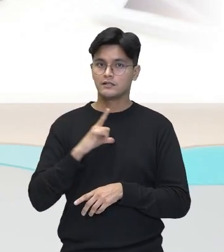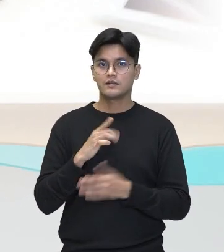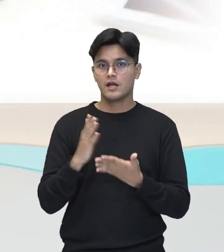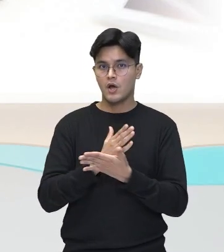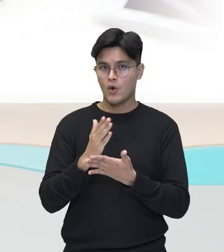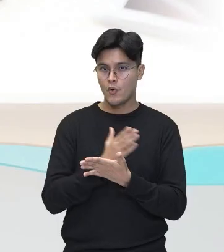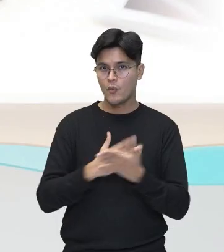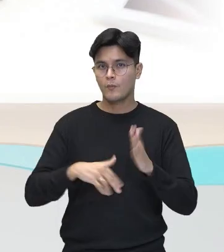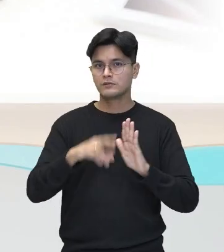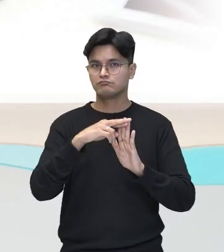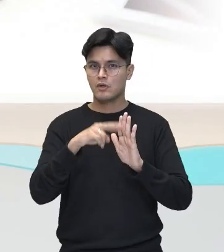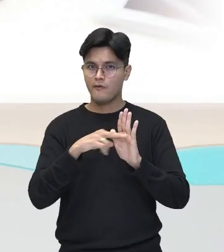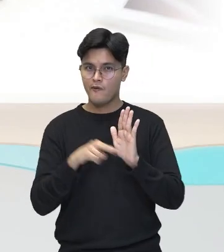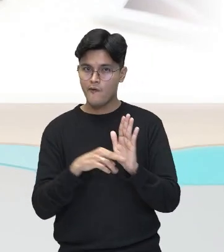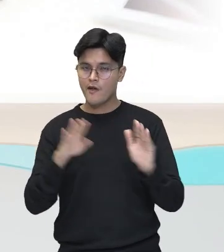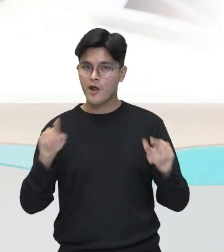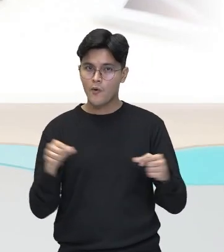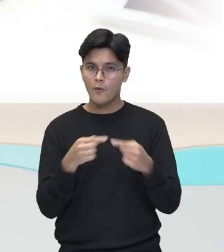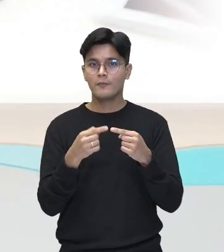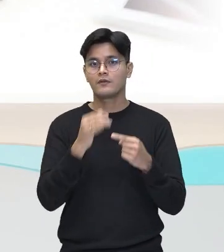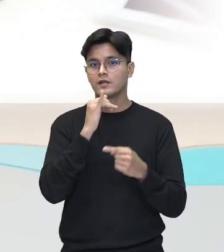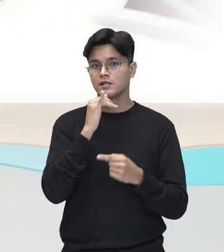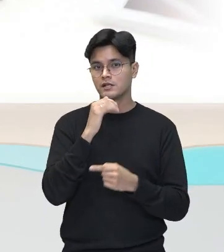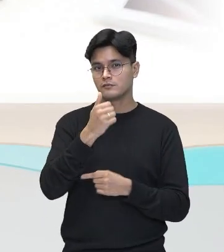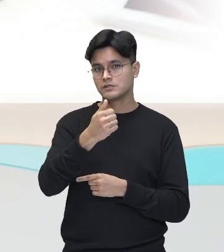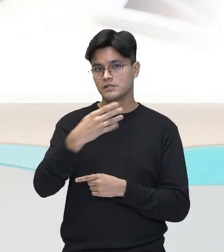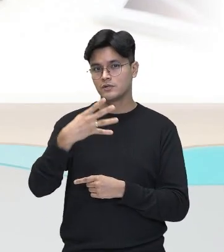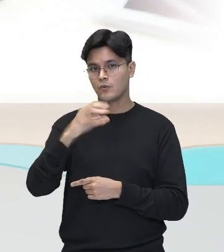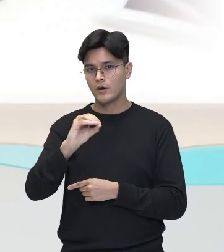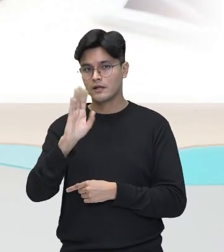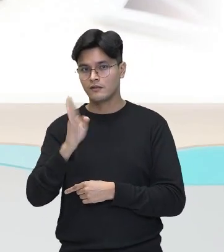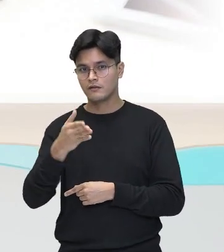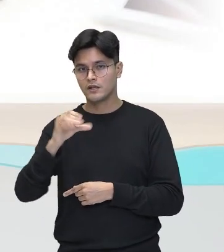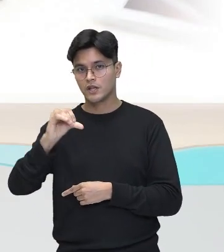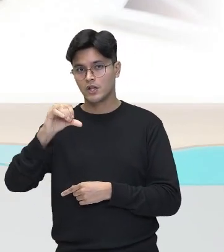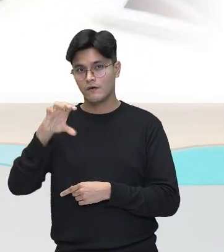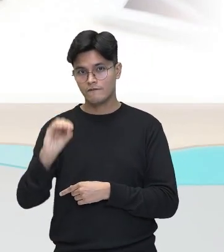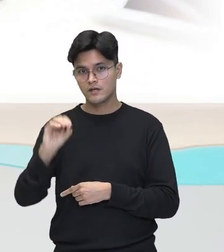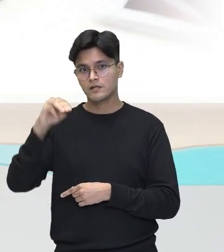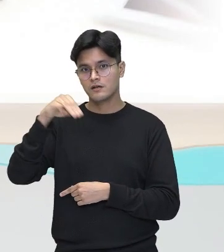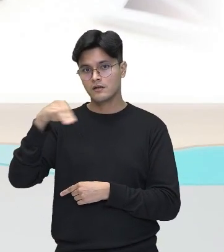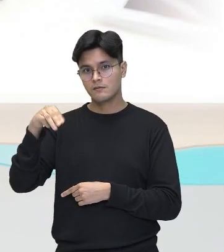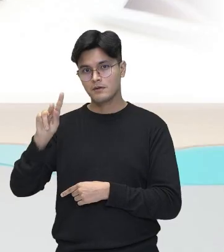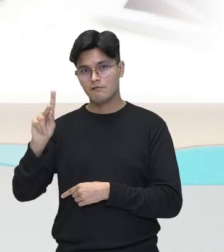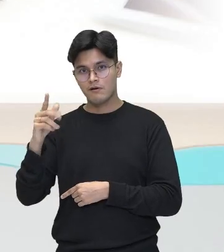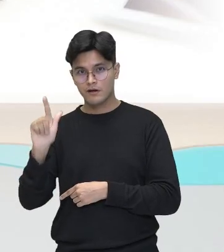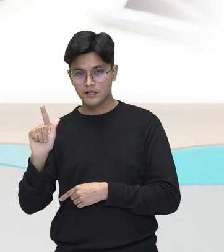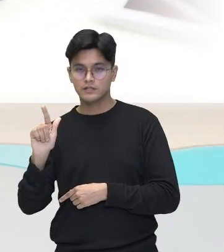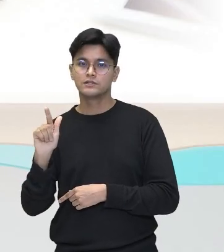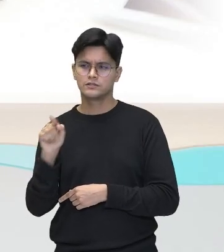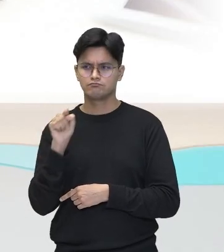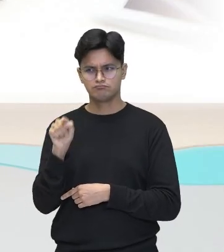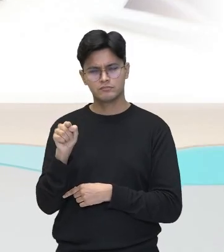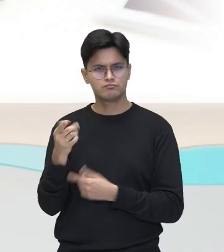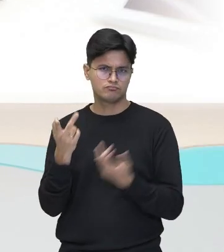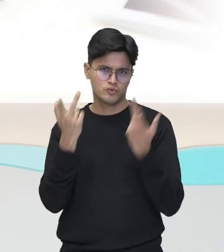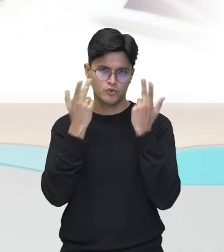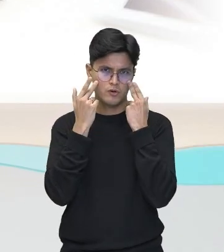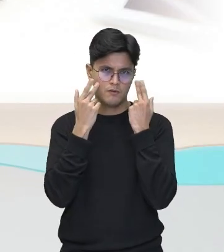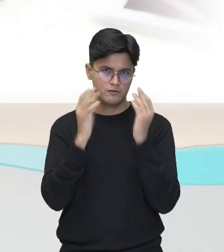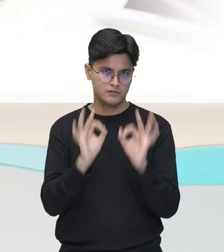parâmetros aí, né? No caso aqui, nós estamos colocando aqui, ó, 140/90 ou 14/9. Até aí ainda está tranquilo,